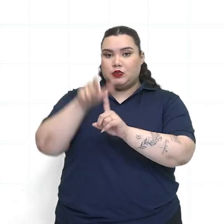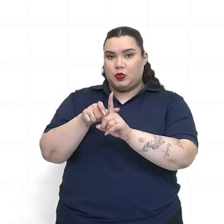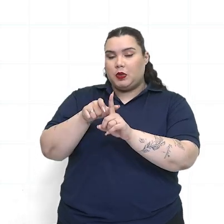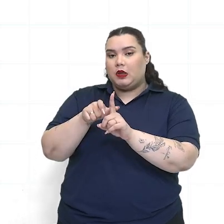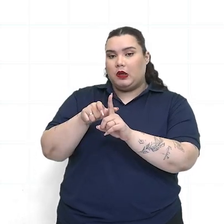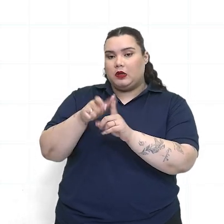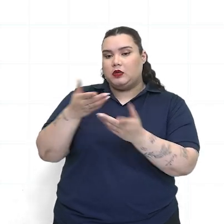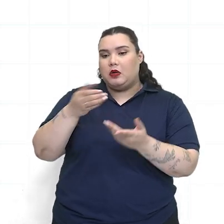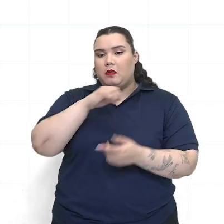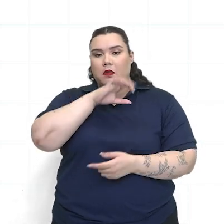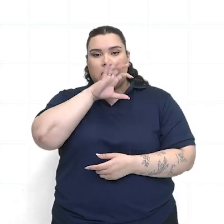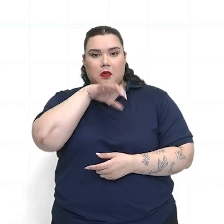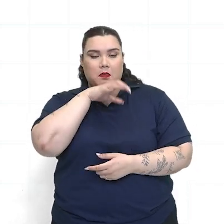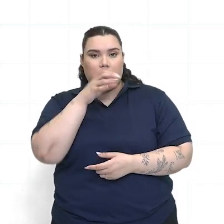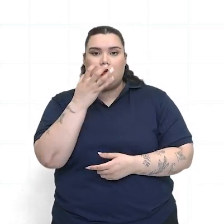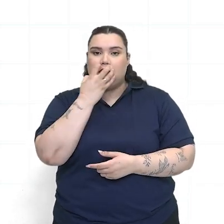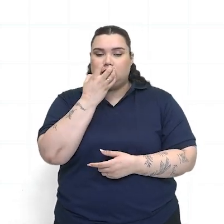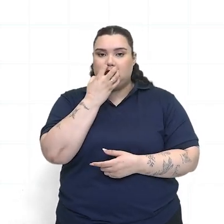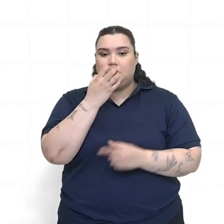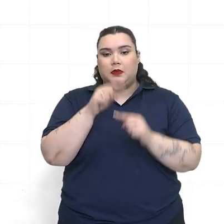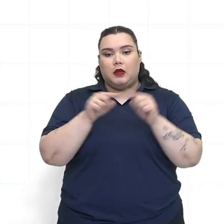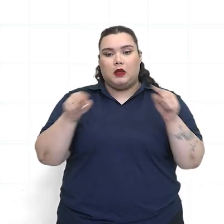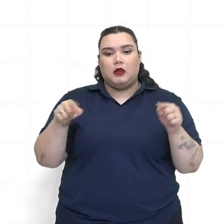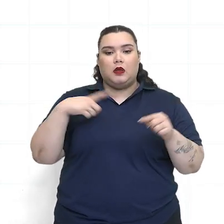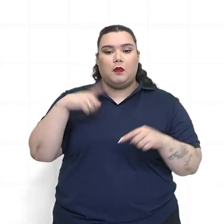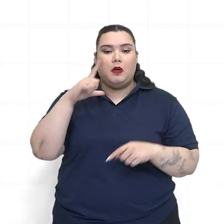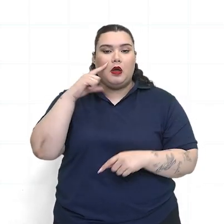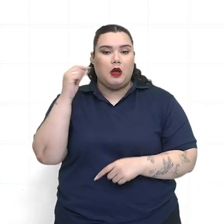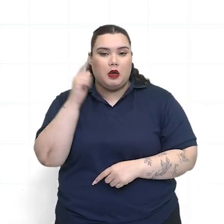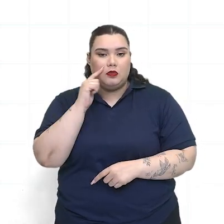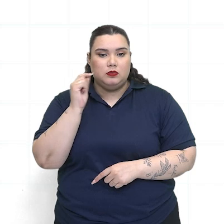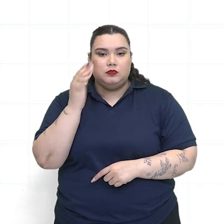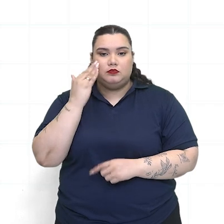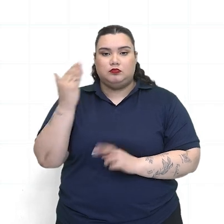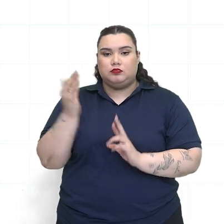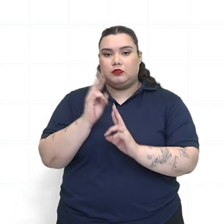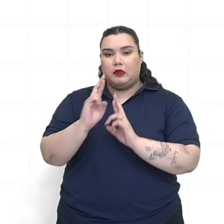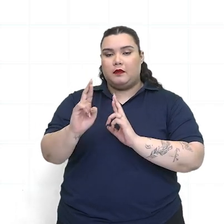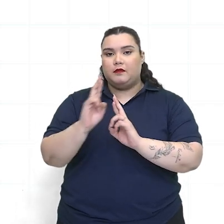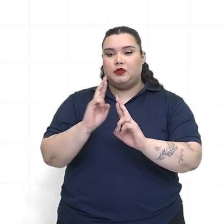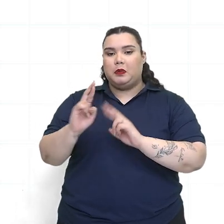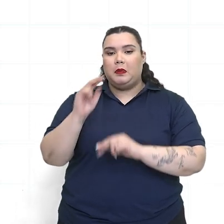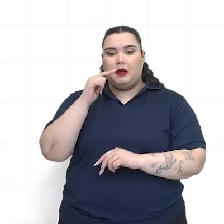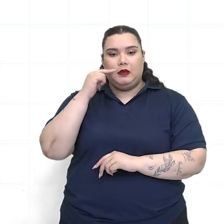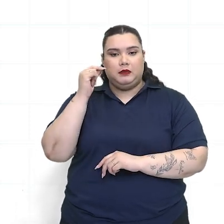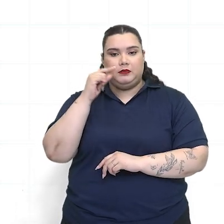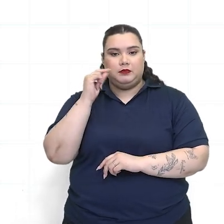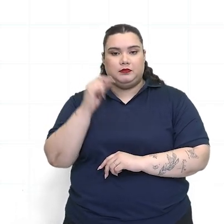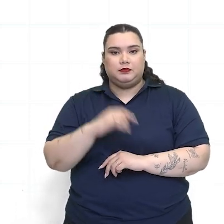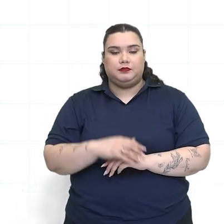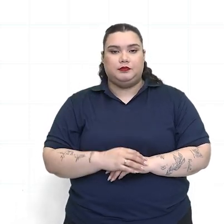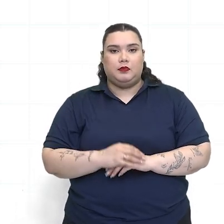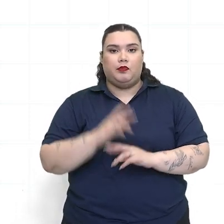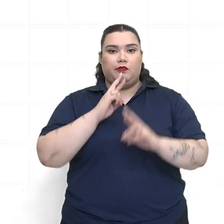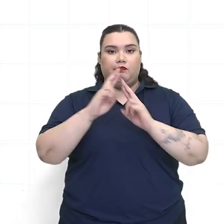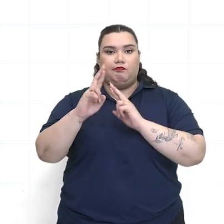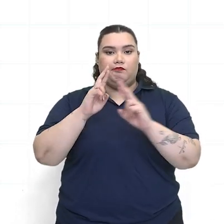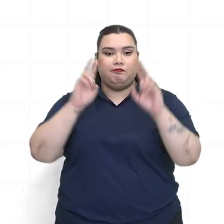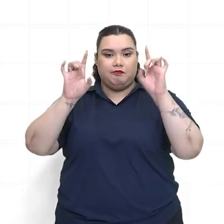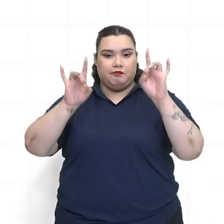é o animal, o cachorro, né? E aqui nós temos o gato. Entrevista com o gato. É uma